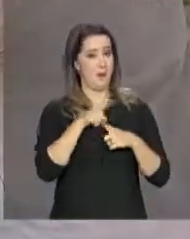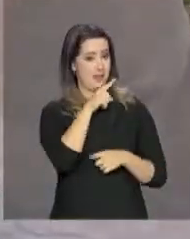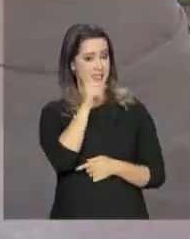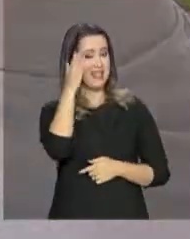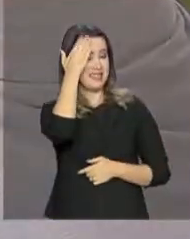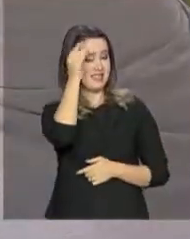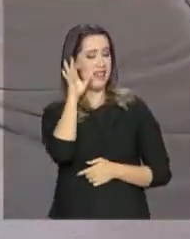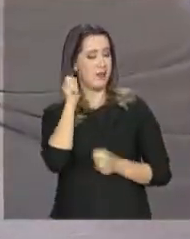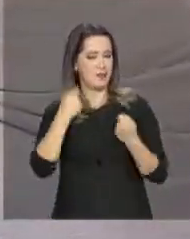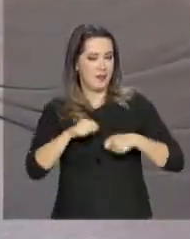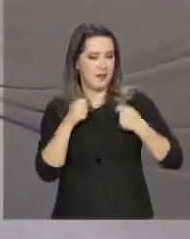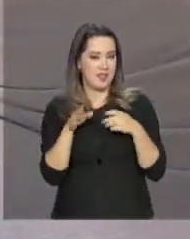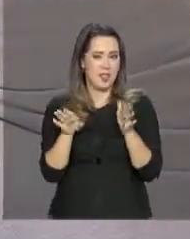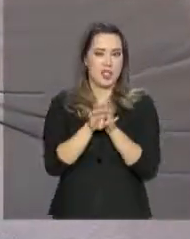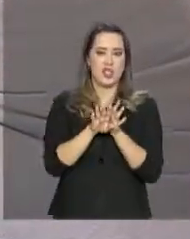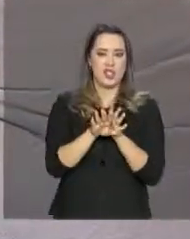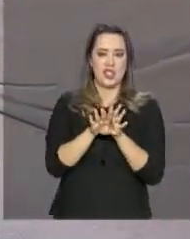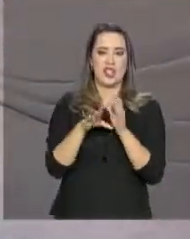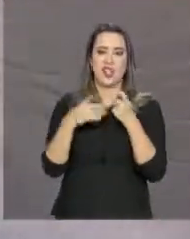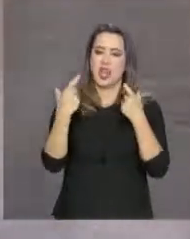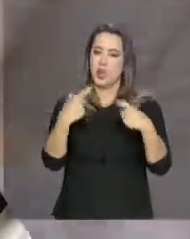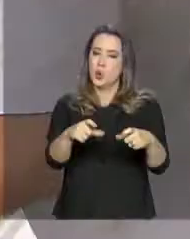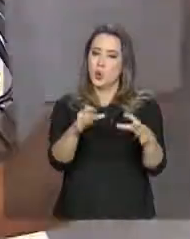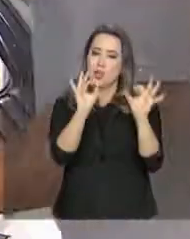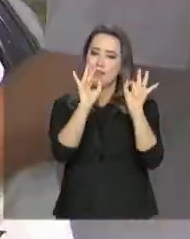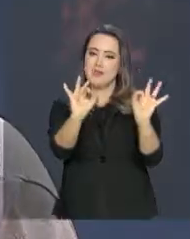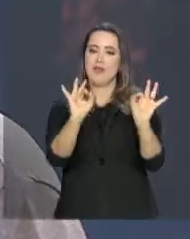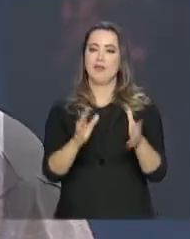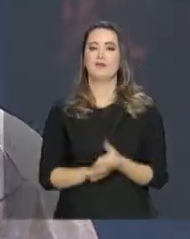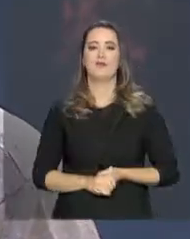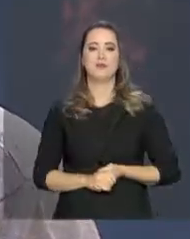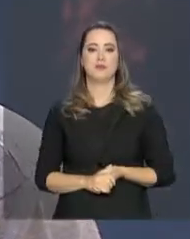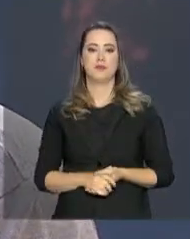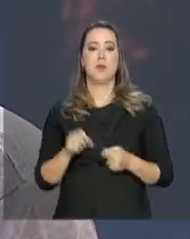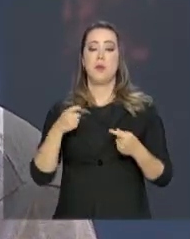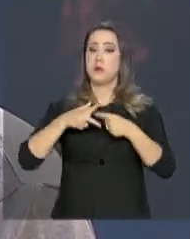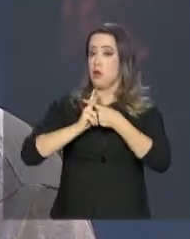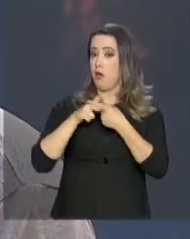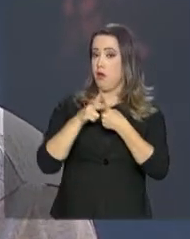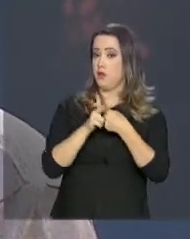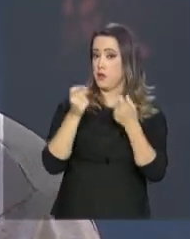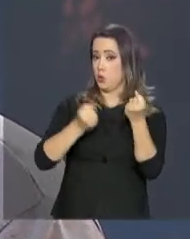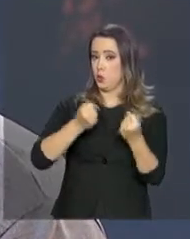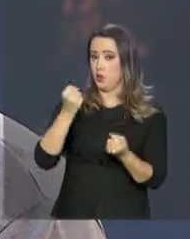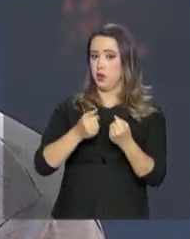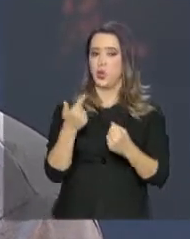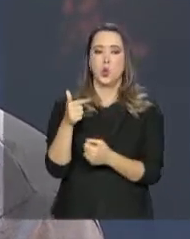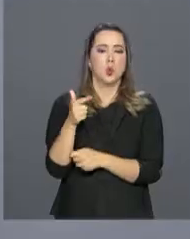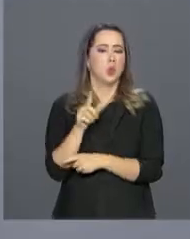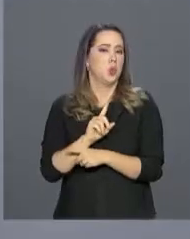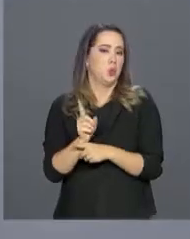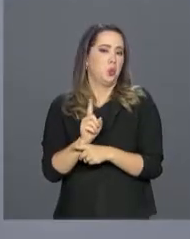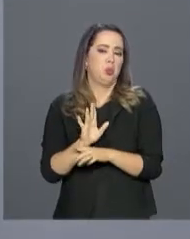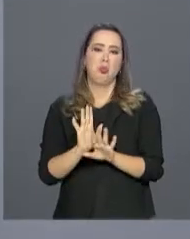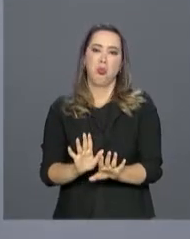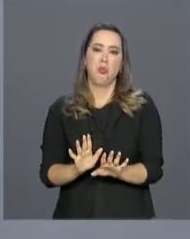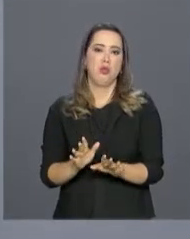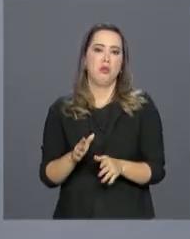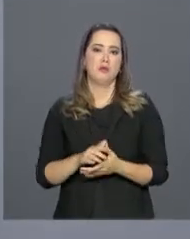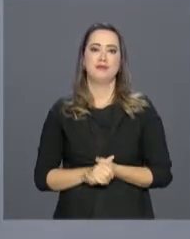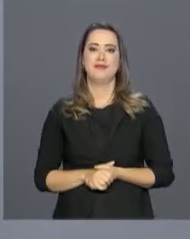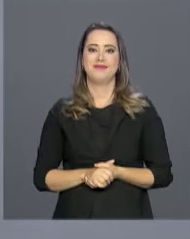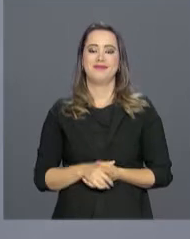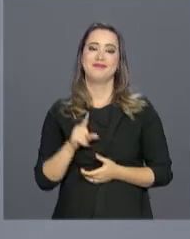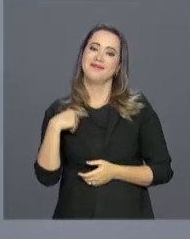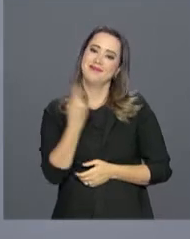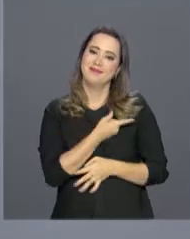que é preciso para chegar no destino e aproveitar as férias. A revisão em dia, como eu te falei, e não ter pressa. É isso mesmo.